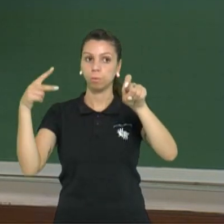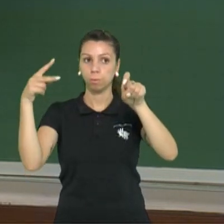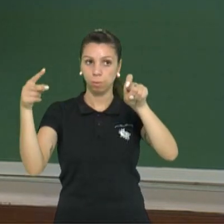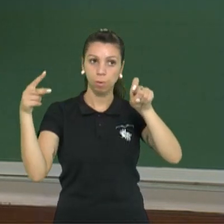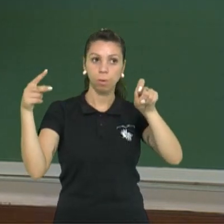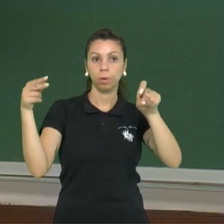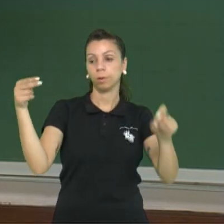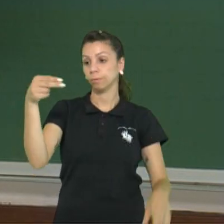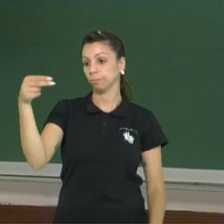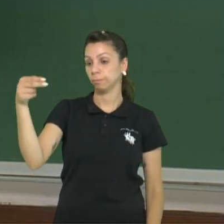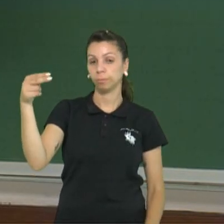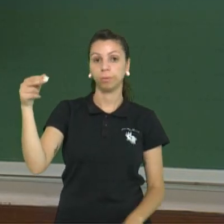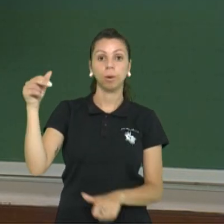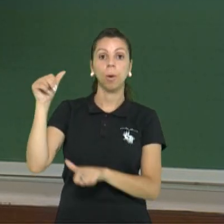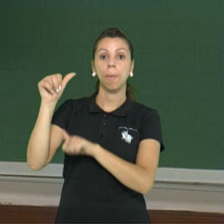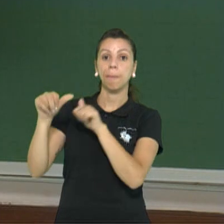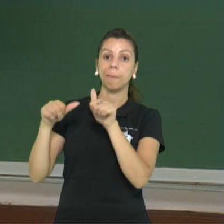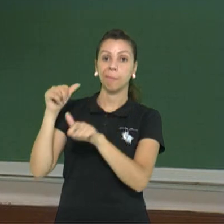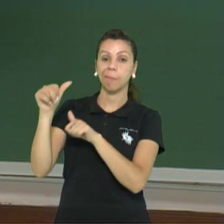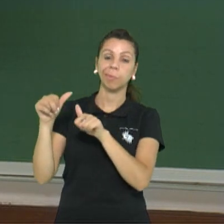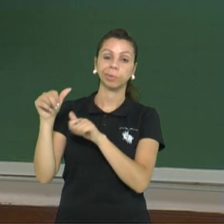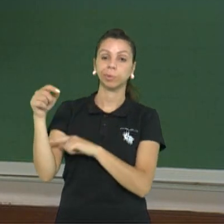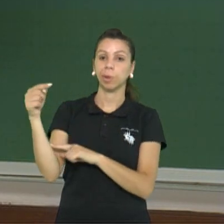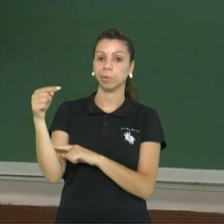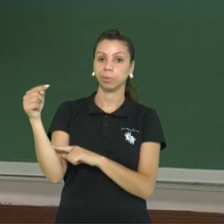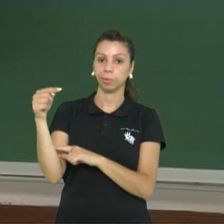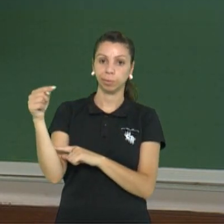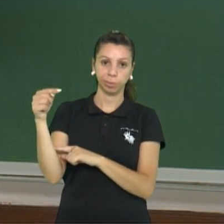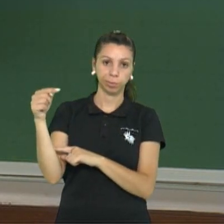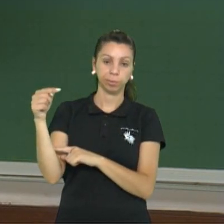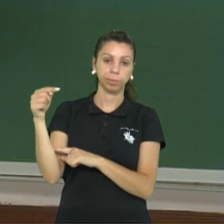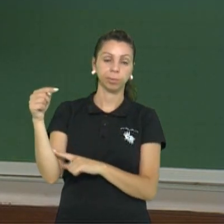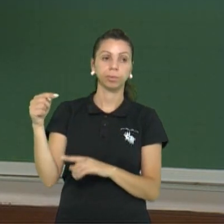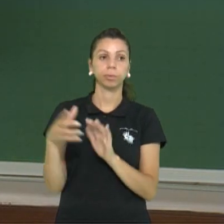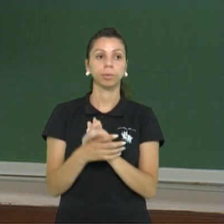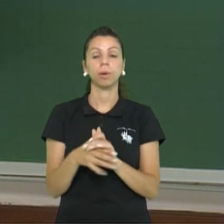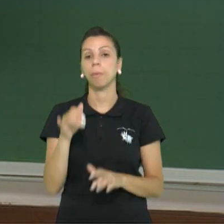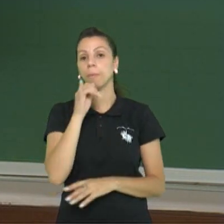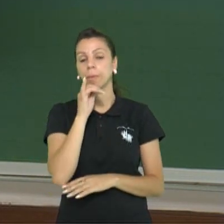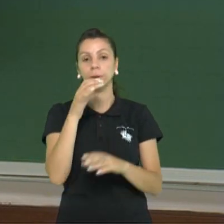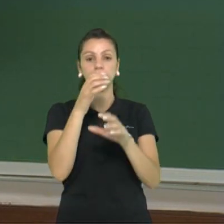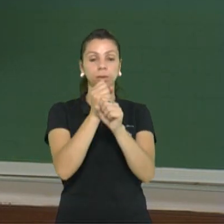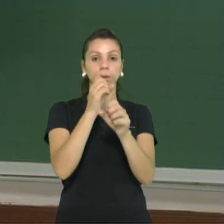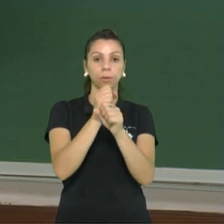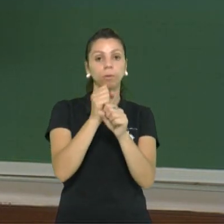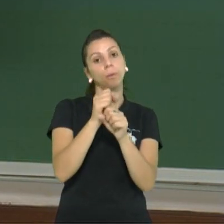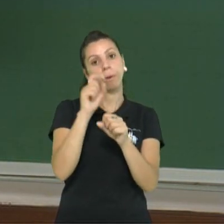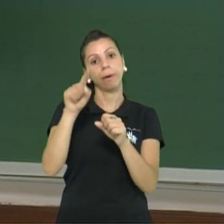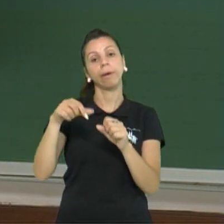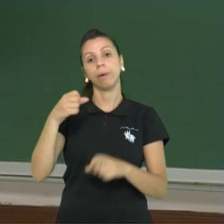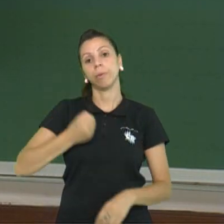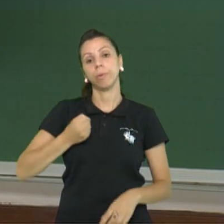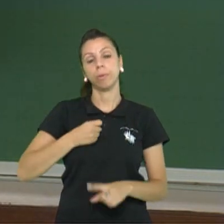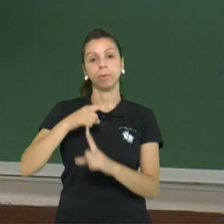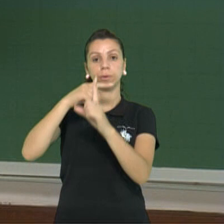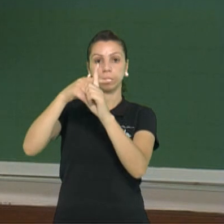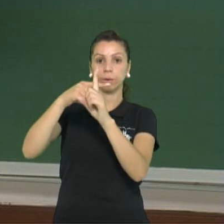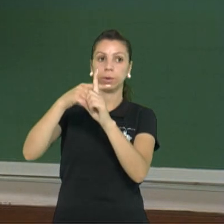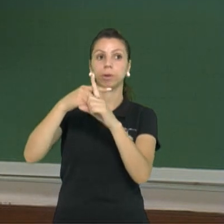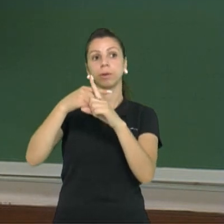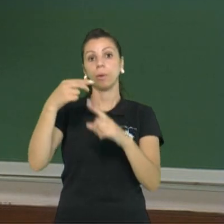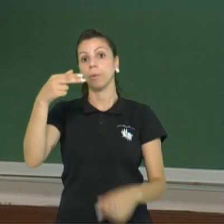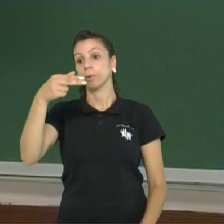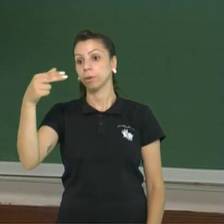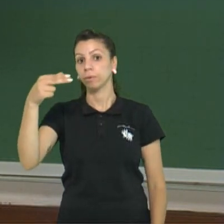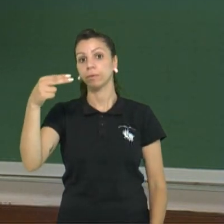o sinal, né? Então, se a soma das raízes for um número positivo, o valor de B é esse número aí negativo. Se